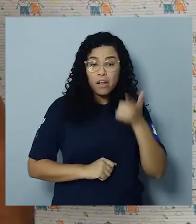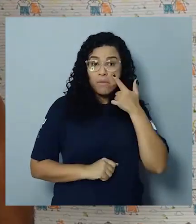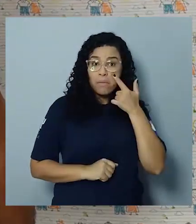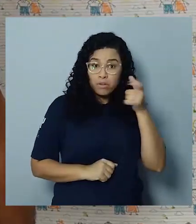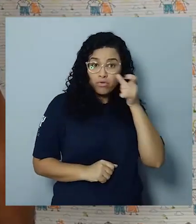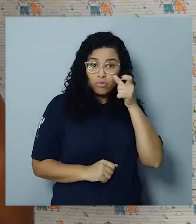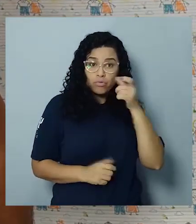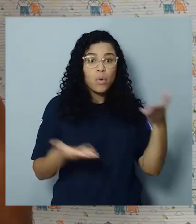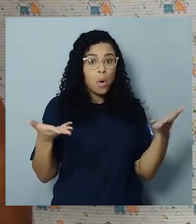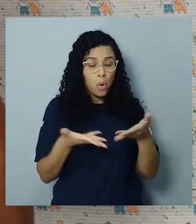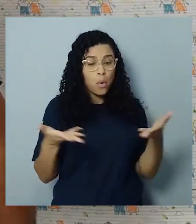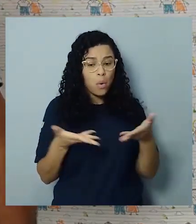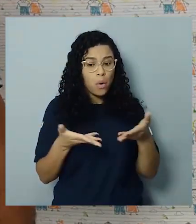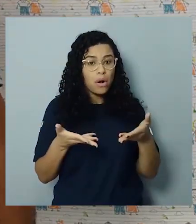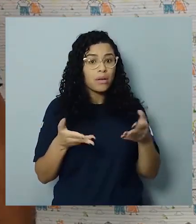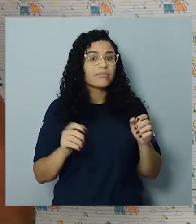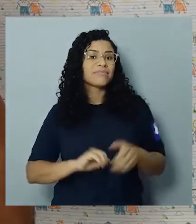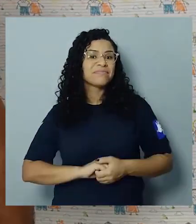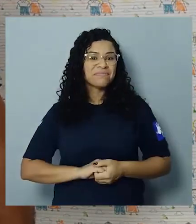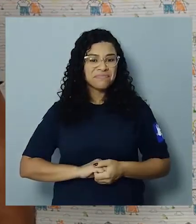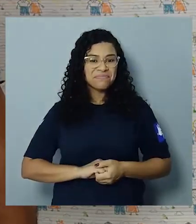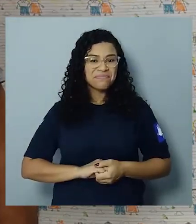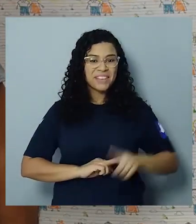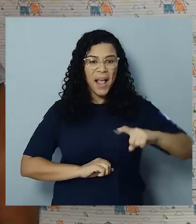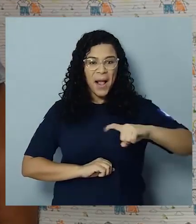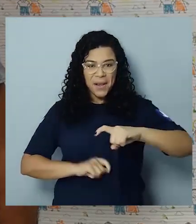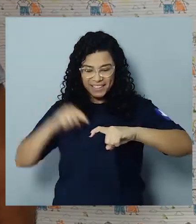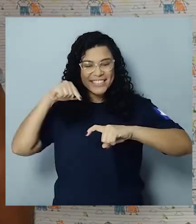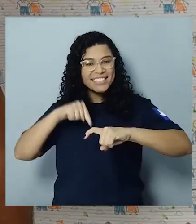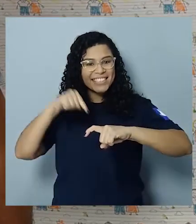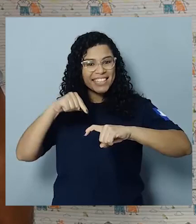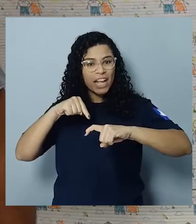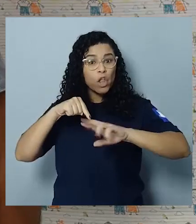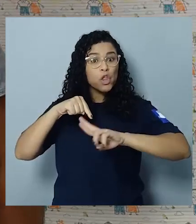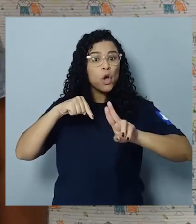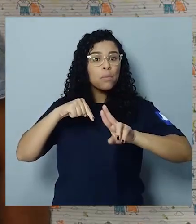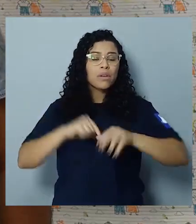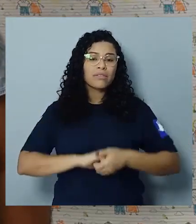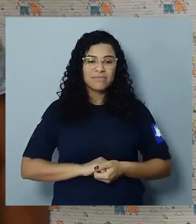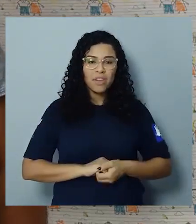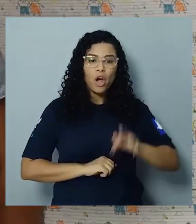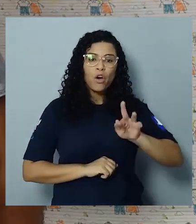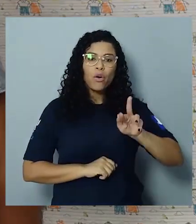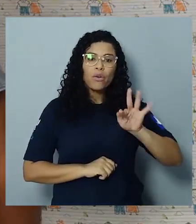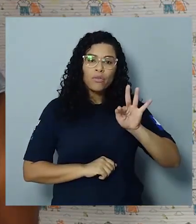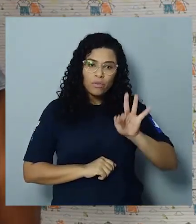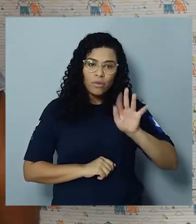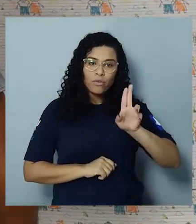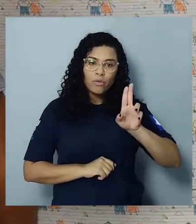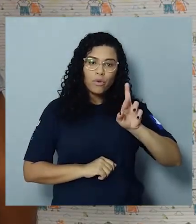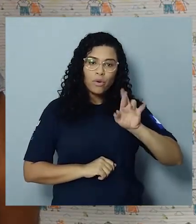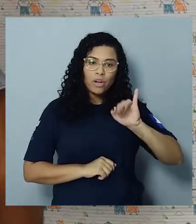e nós vamos ver então um vídeo que se chama Aventuras da minhoca futebol é